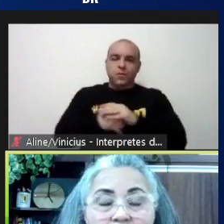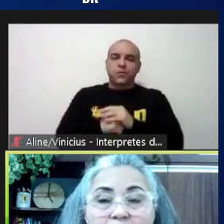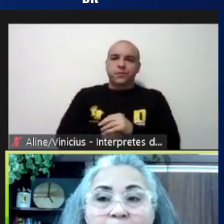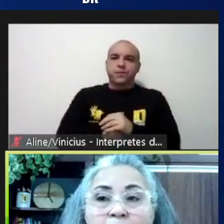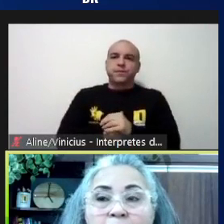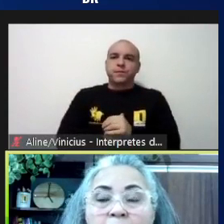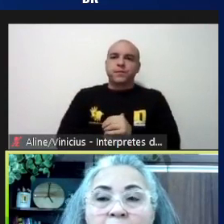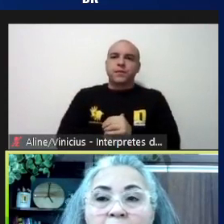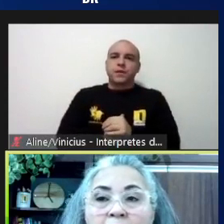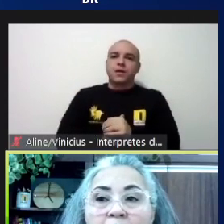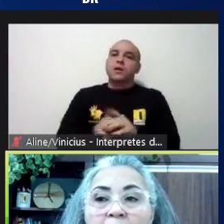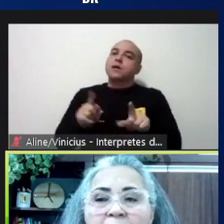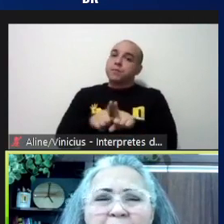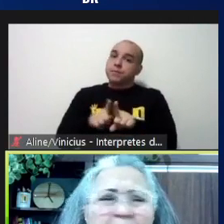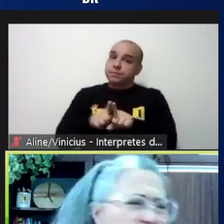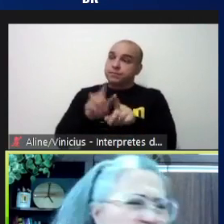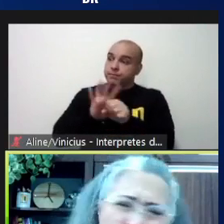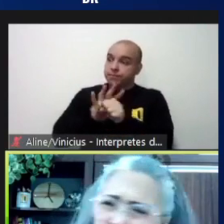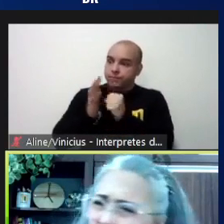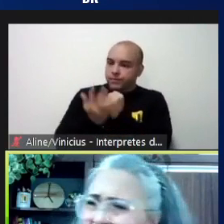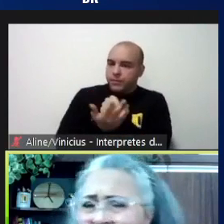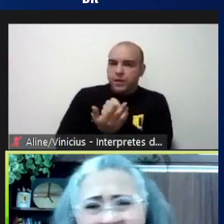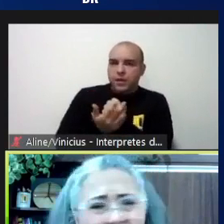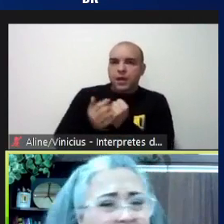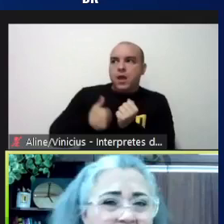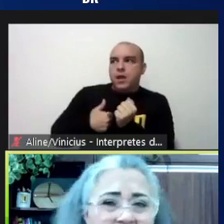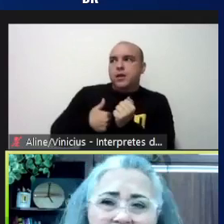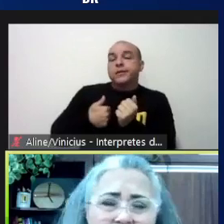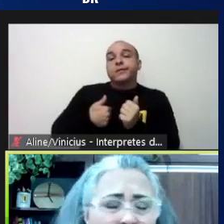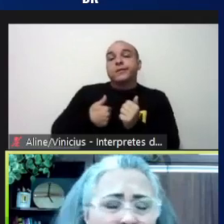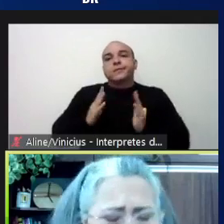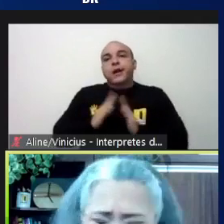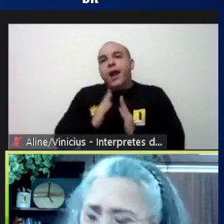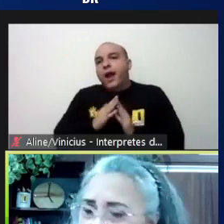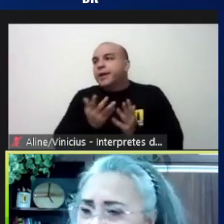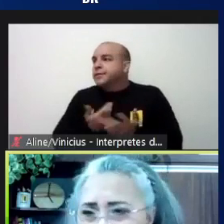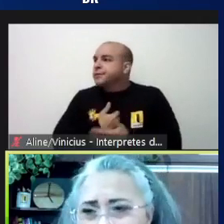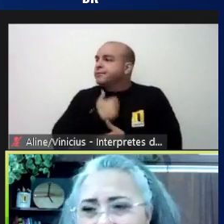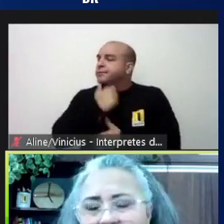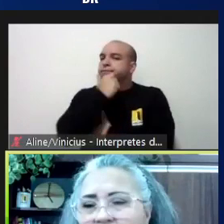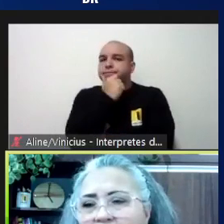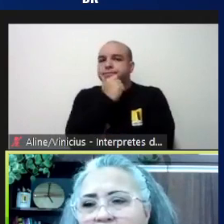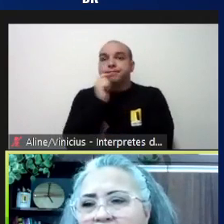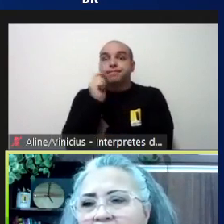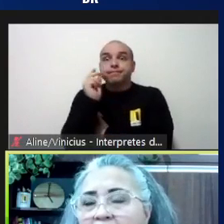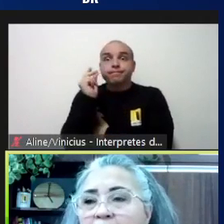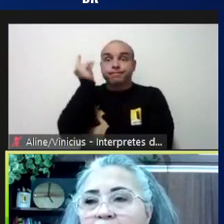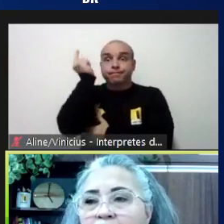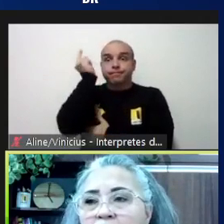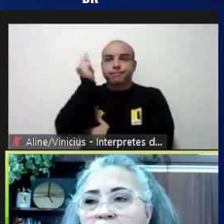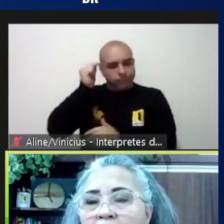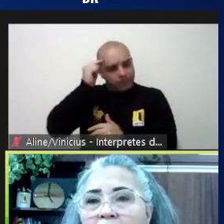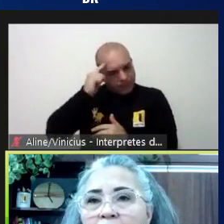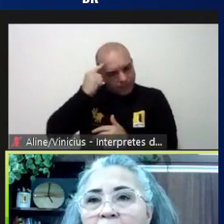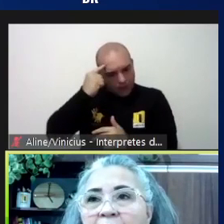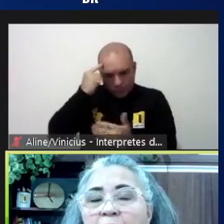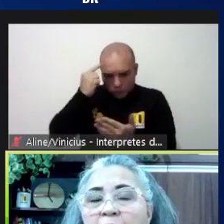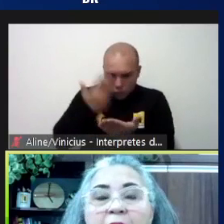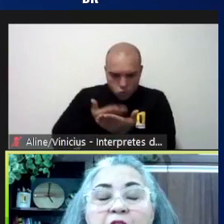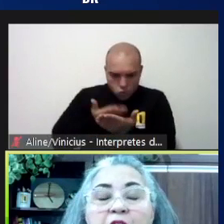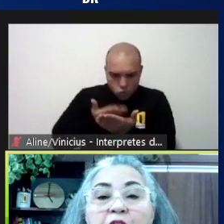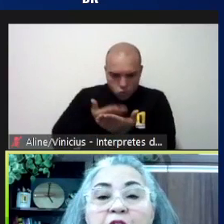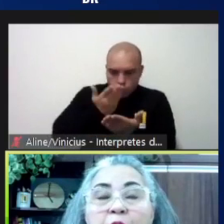estudar. Temos muito ainda que aprender, muito, muito ainda que aprender. Mas